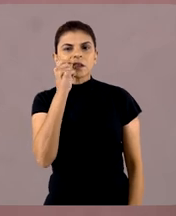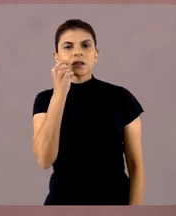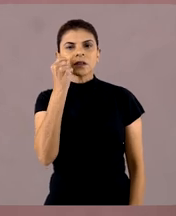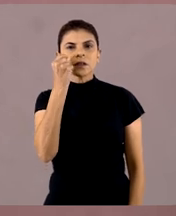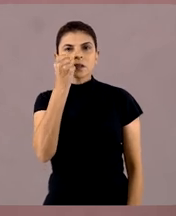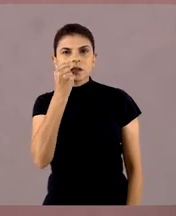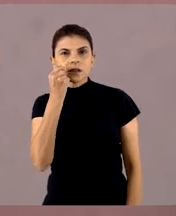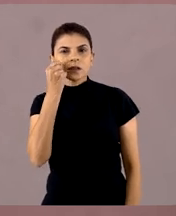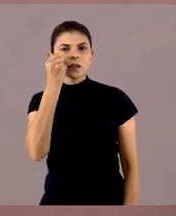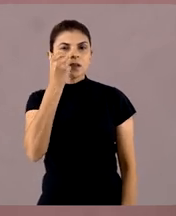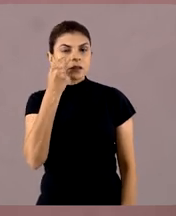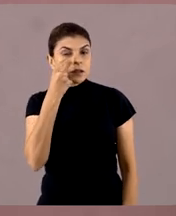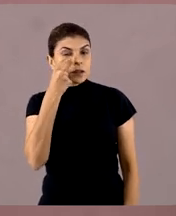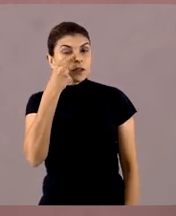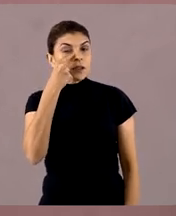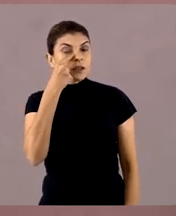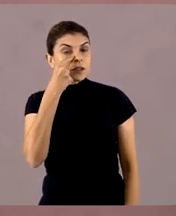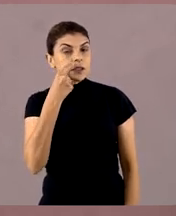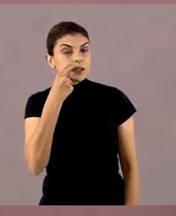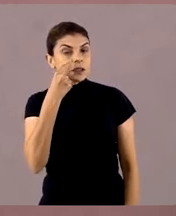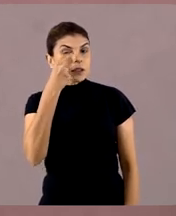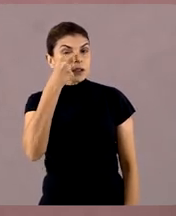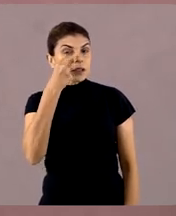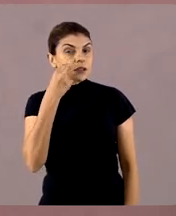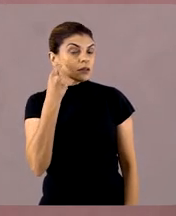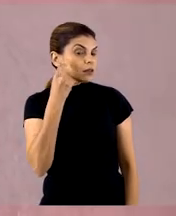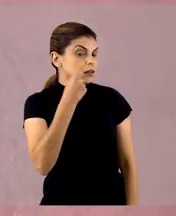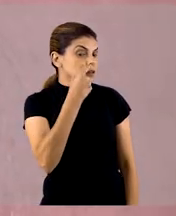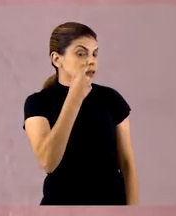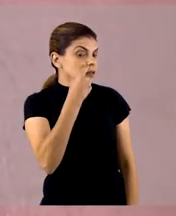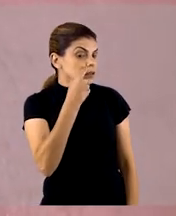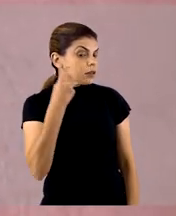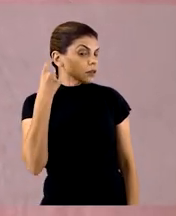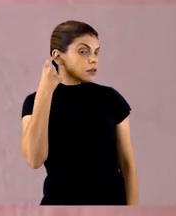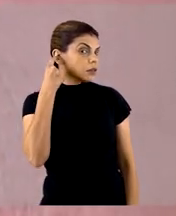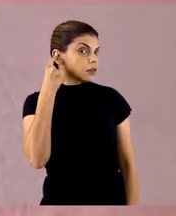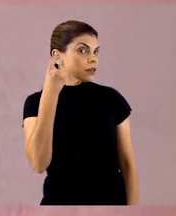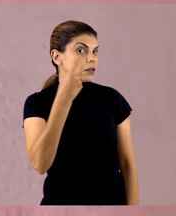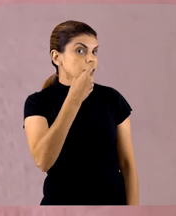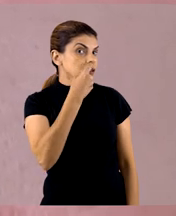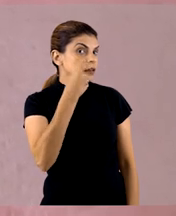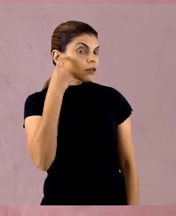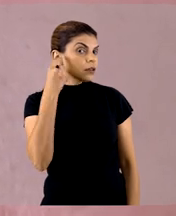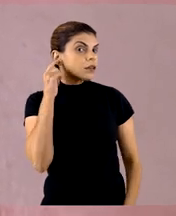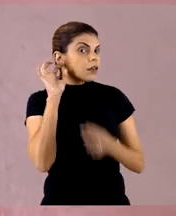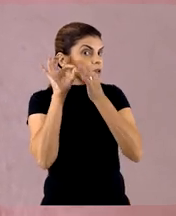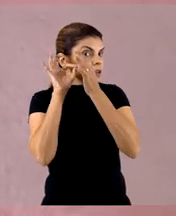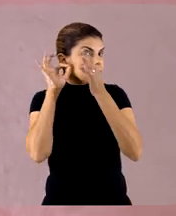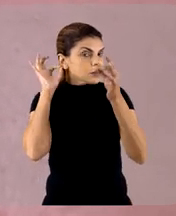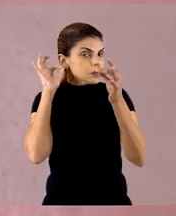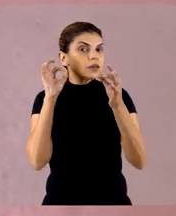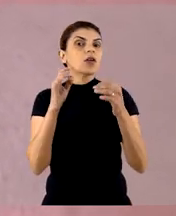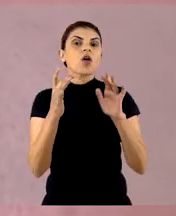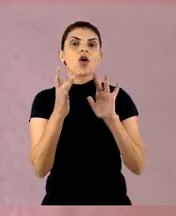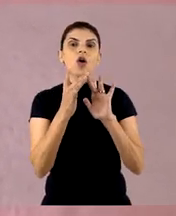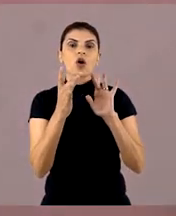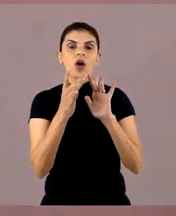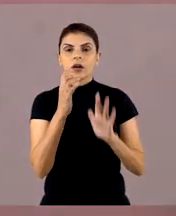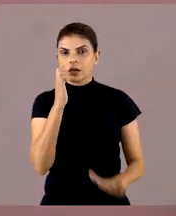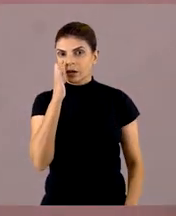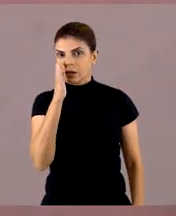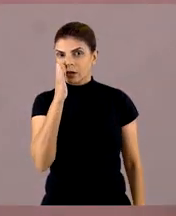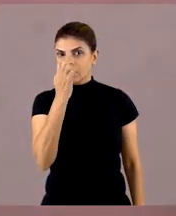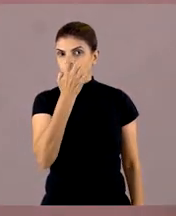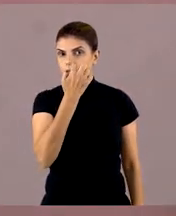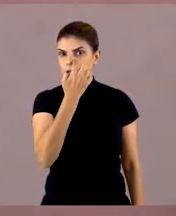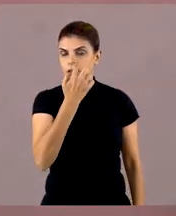uma resistência ou até atingir a distância equivalente do ouvido ao orifício nasal do paciente, indicando contato